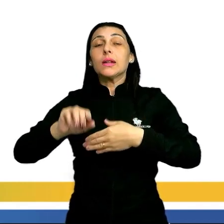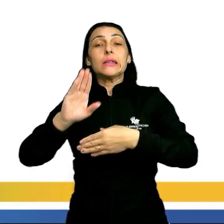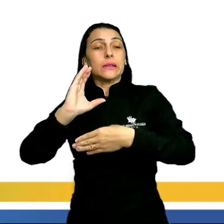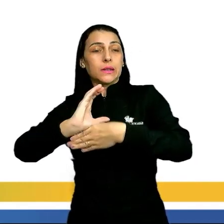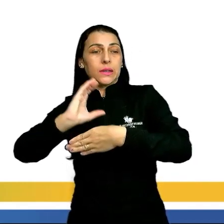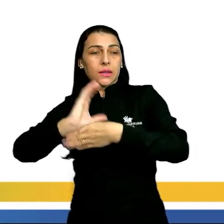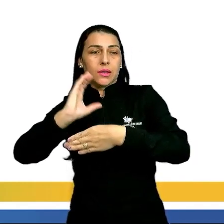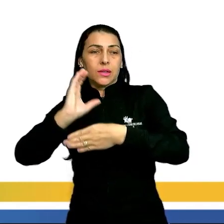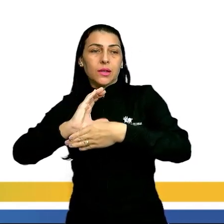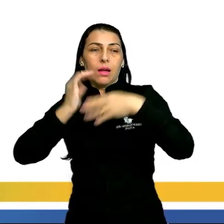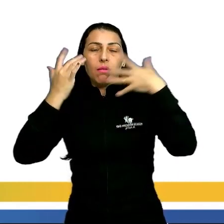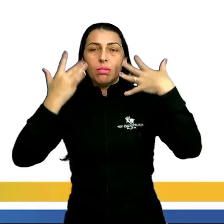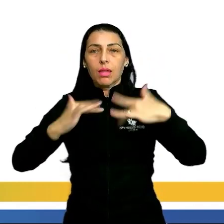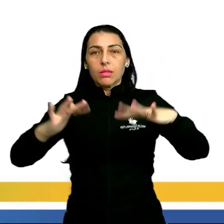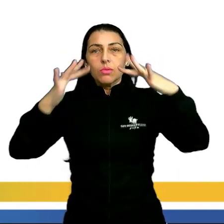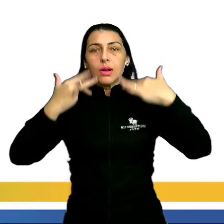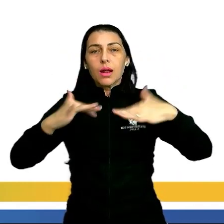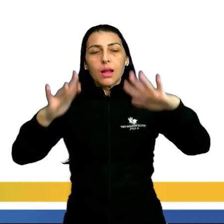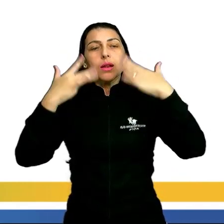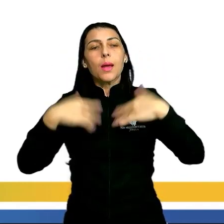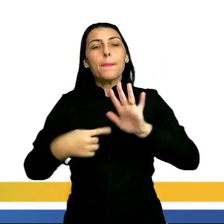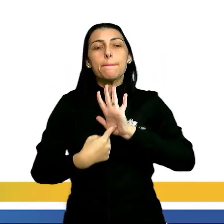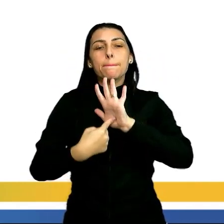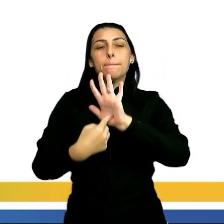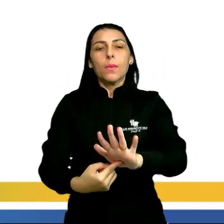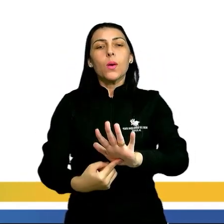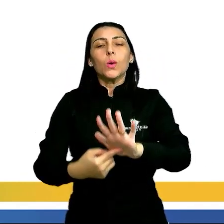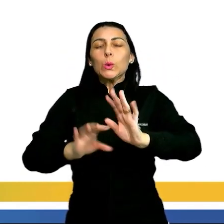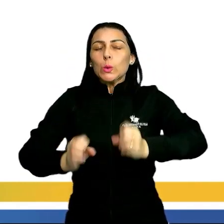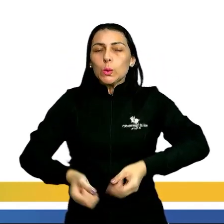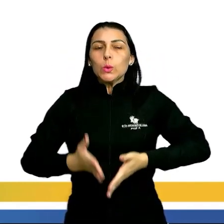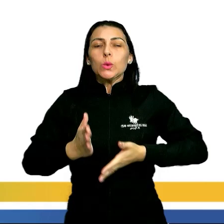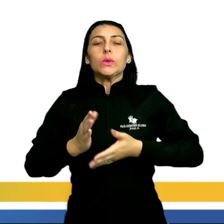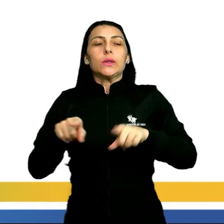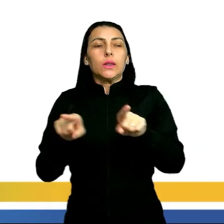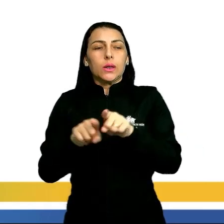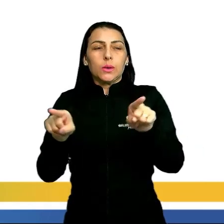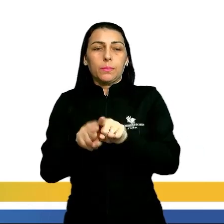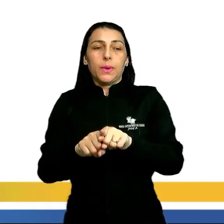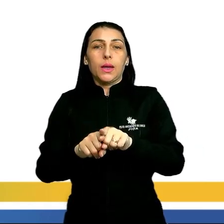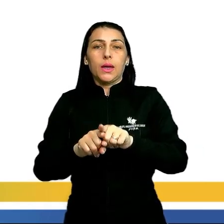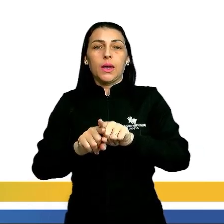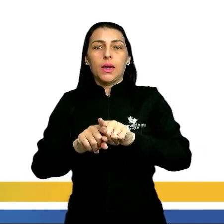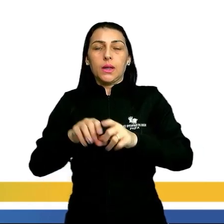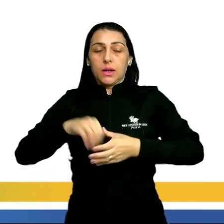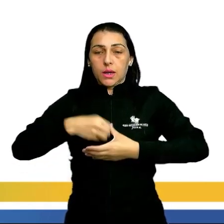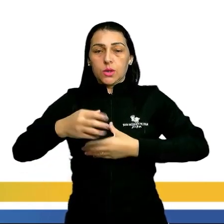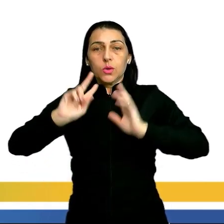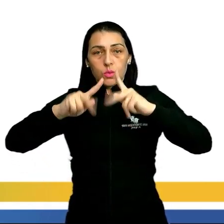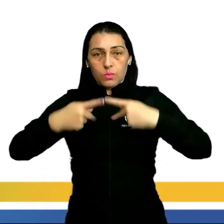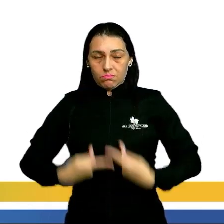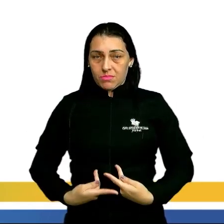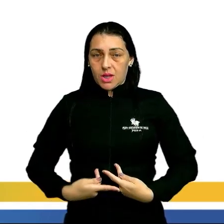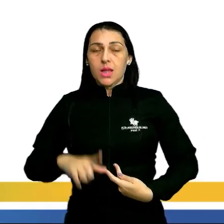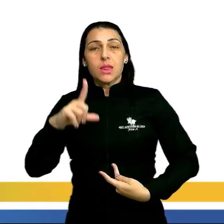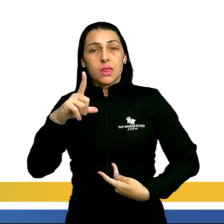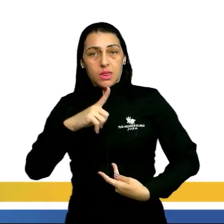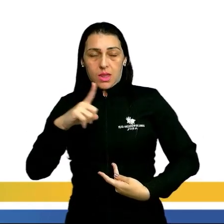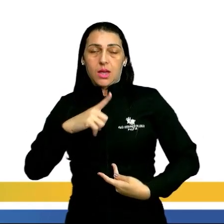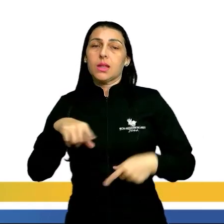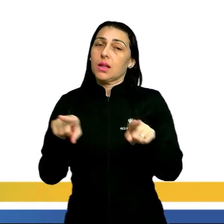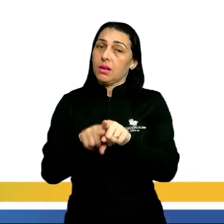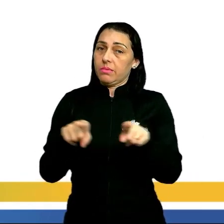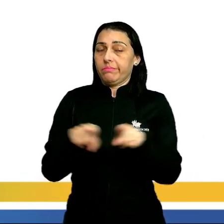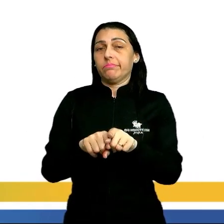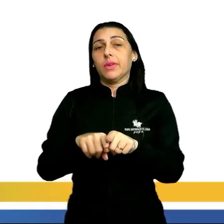Letra C, naturalismo, revela o lado instintivo e impulsivo das atitudes humanas. Inclusive, a gente tem uma certa oposição